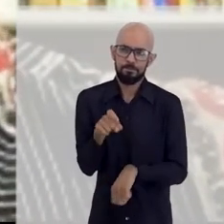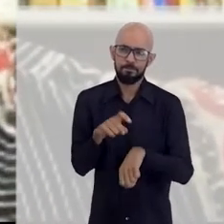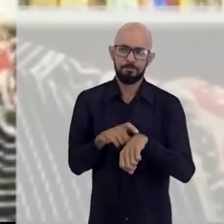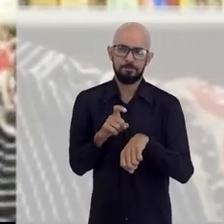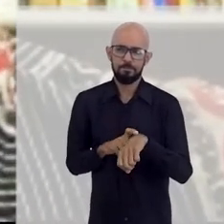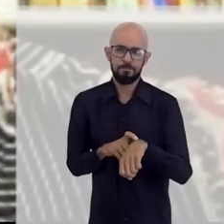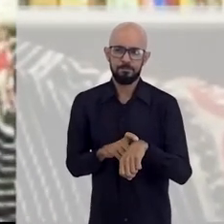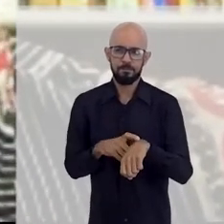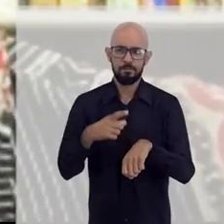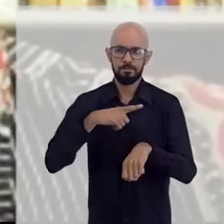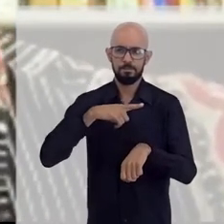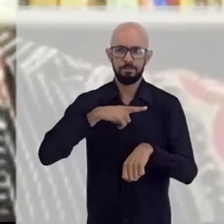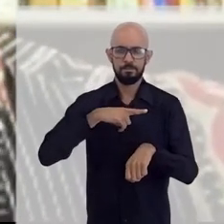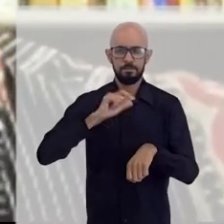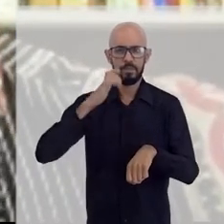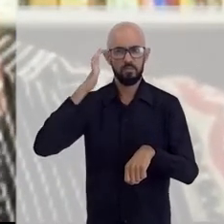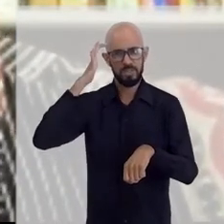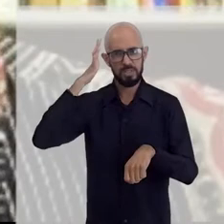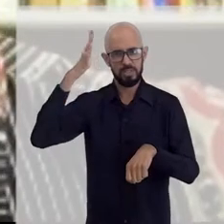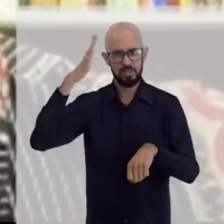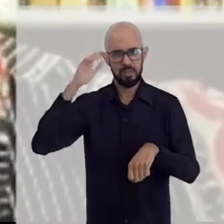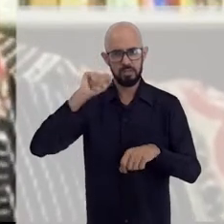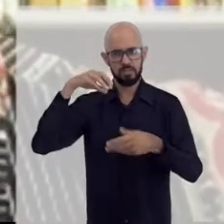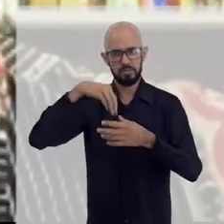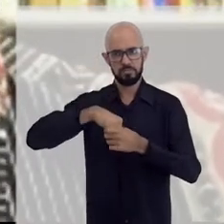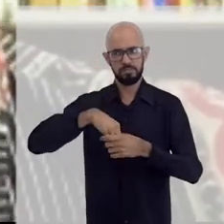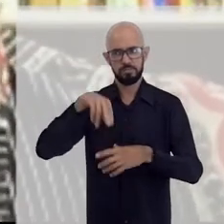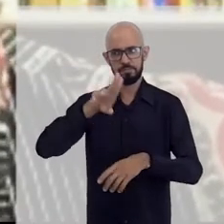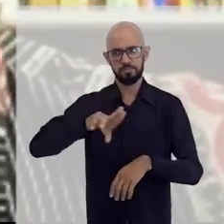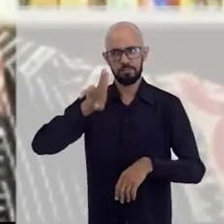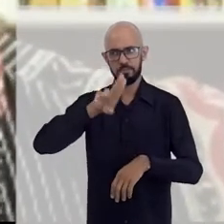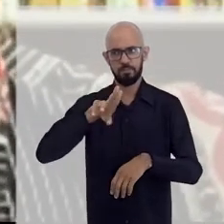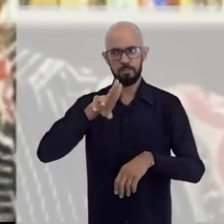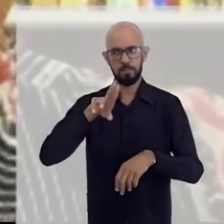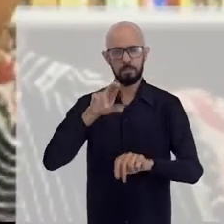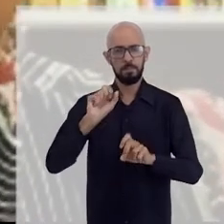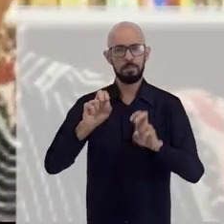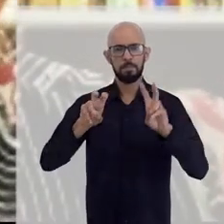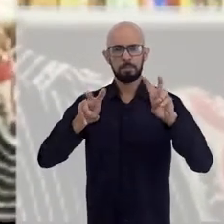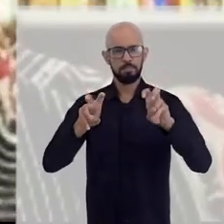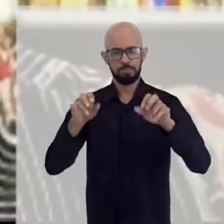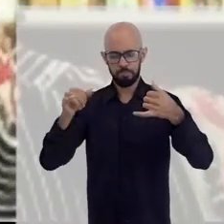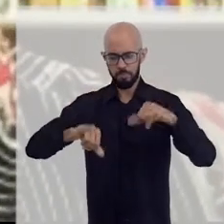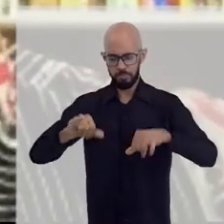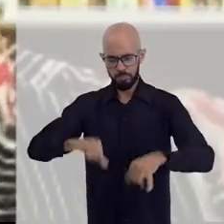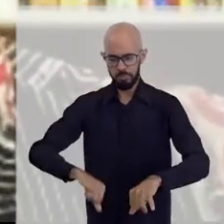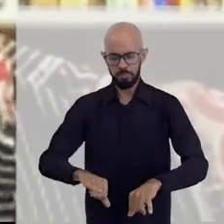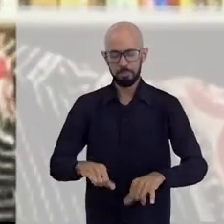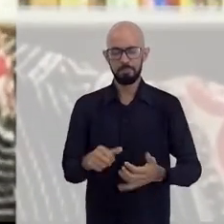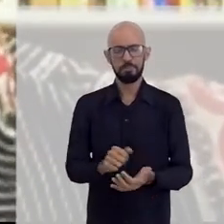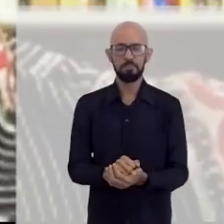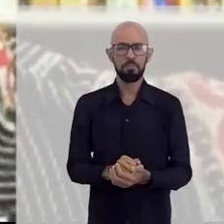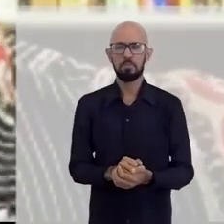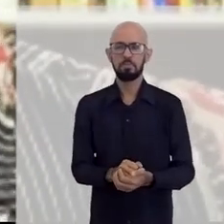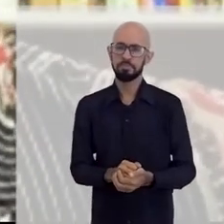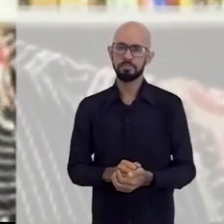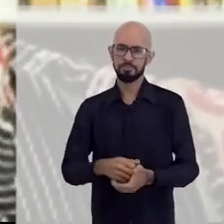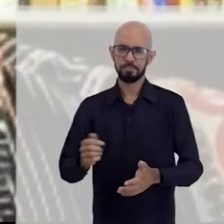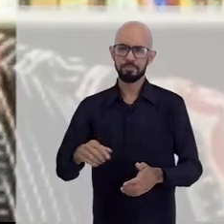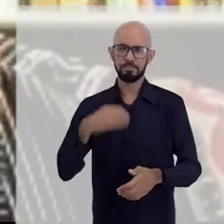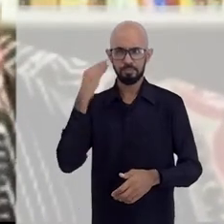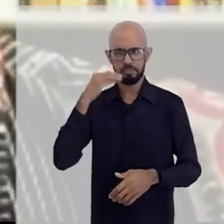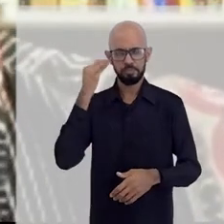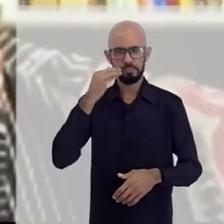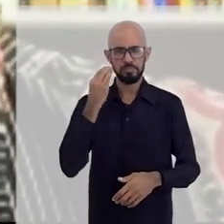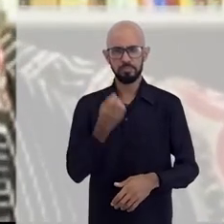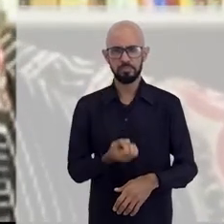época também, assim, você tinha muitas facilidades na universidade em termos de laboratórios, enfim. Então